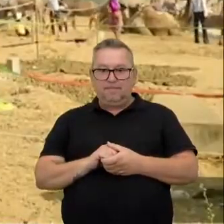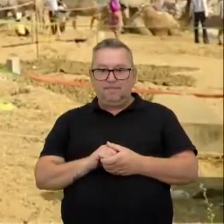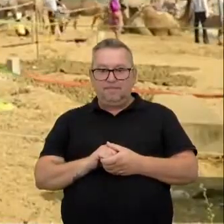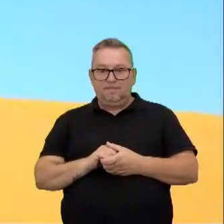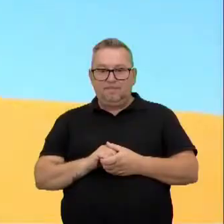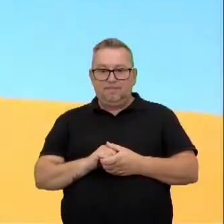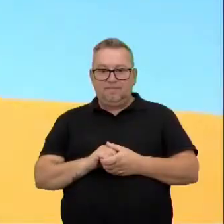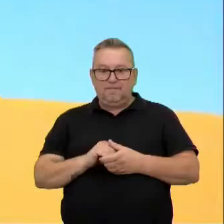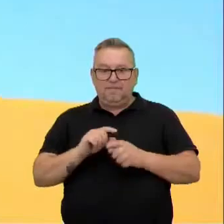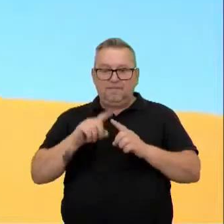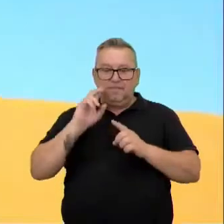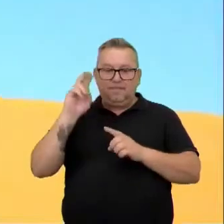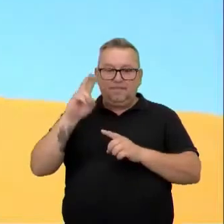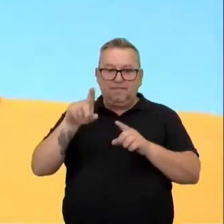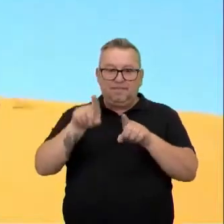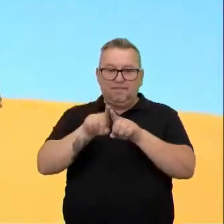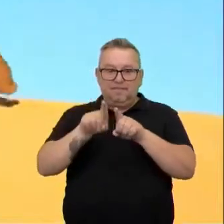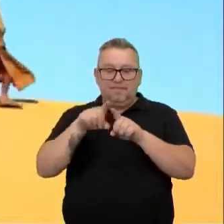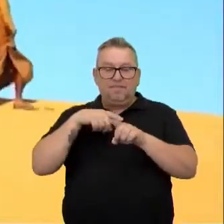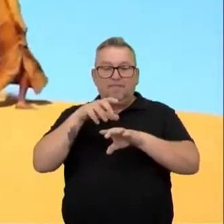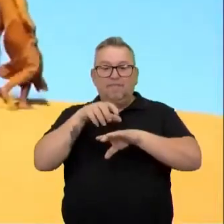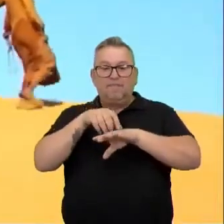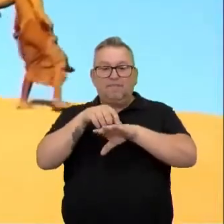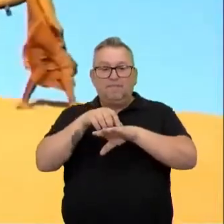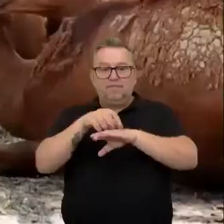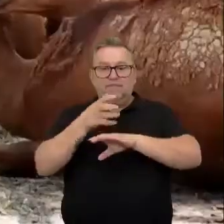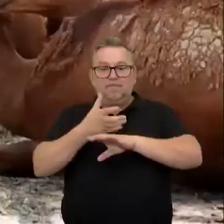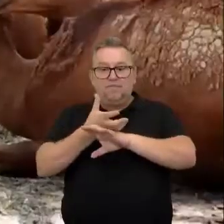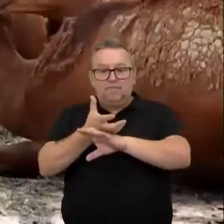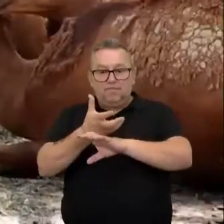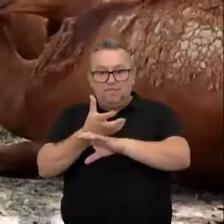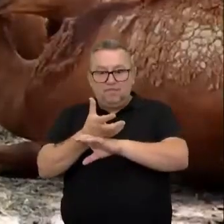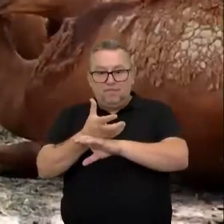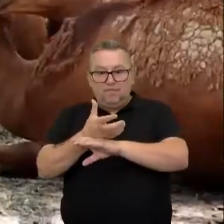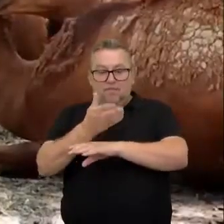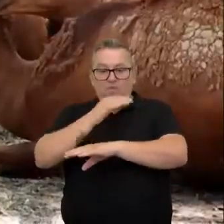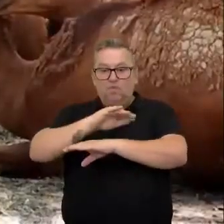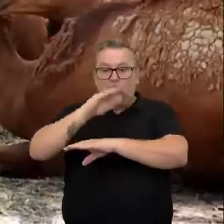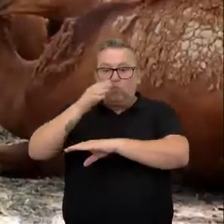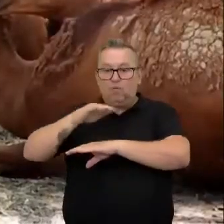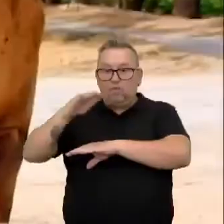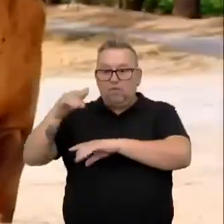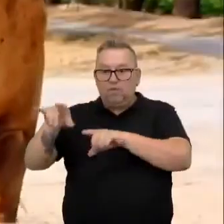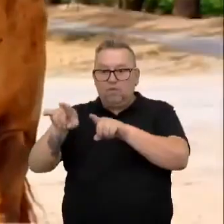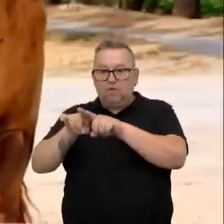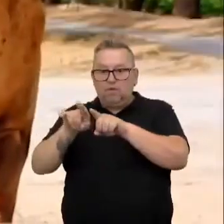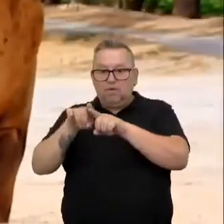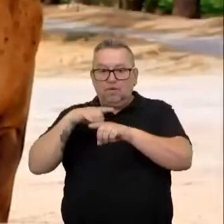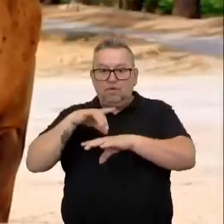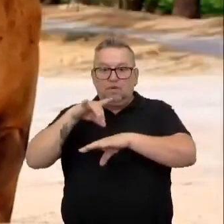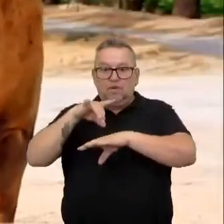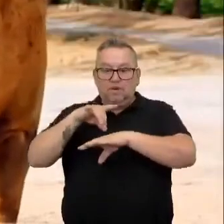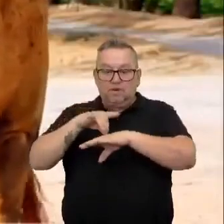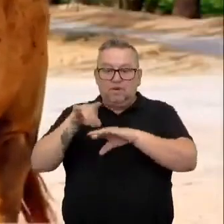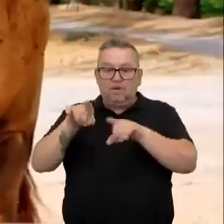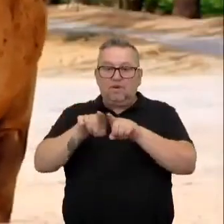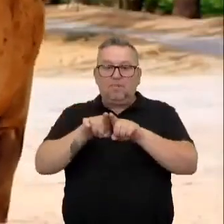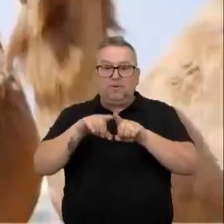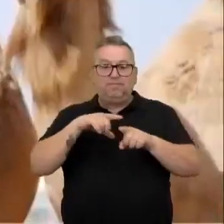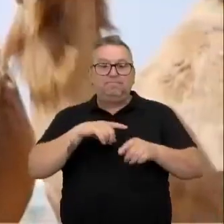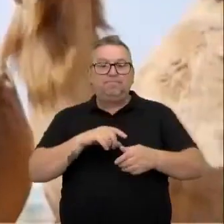Conhecidos por serem um ótimo meio de transporte no deserto, os camelos já foram fonte de leite e carne durante muito